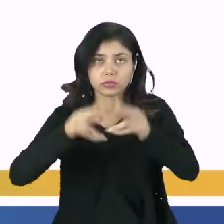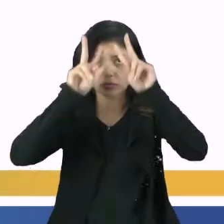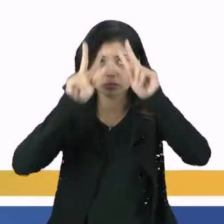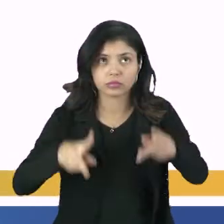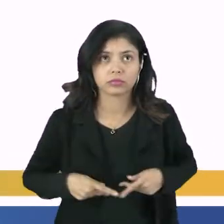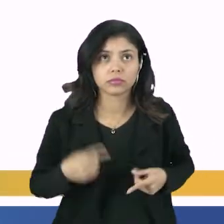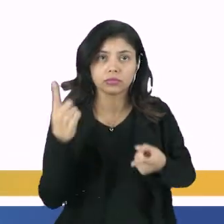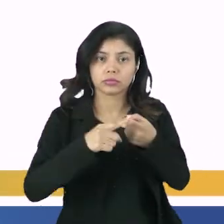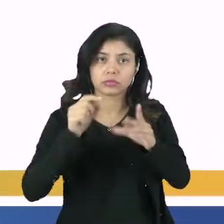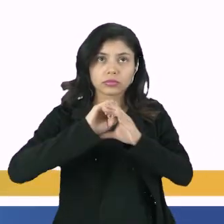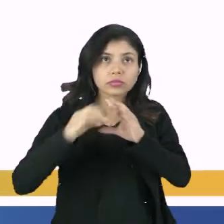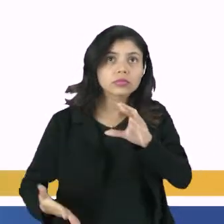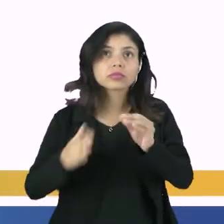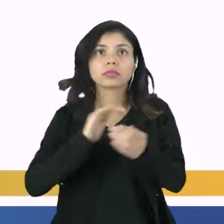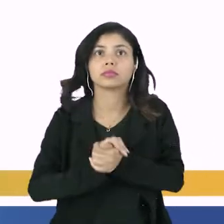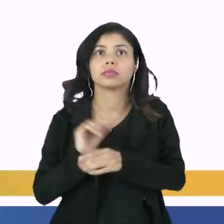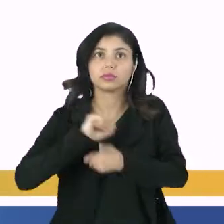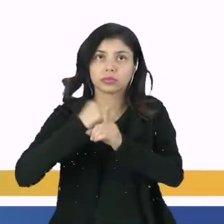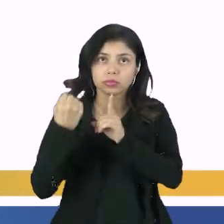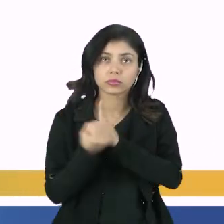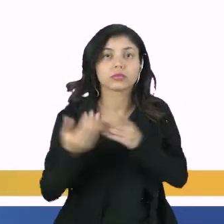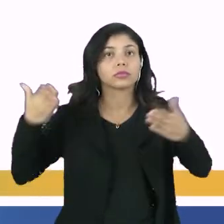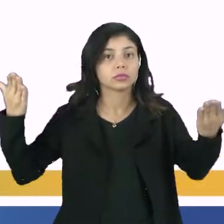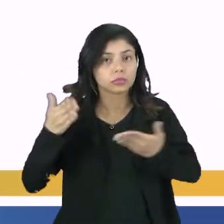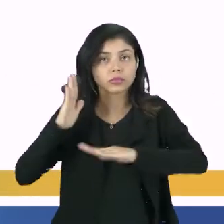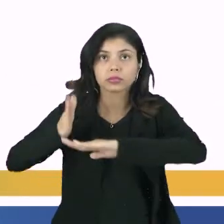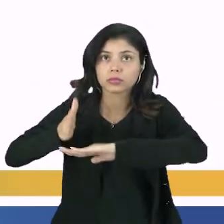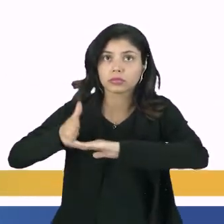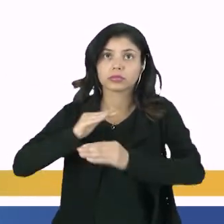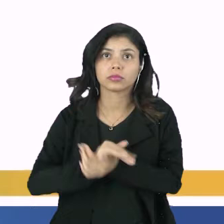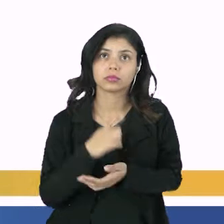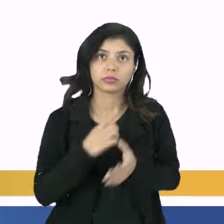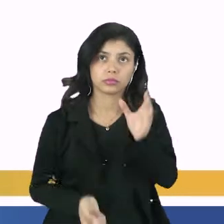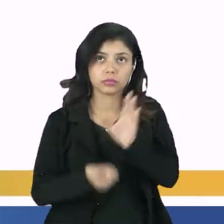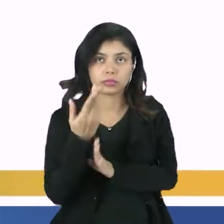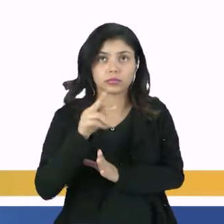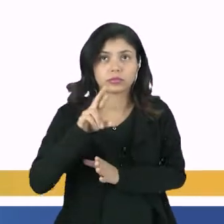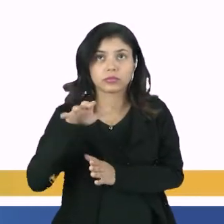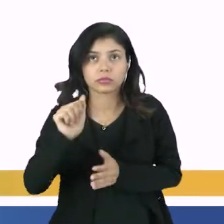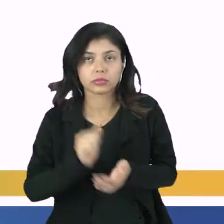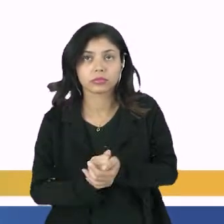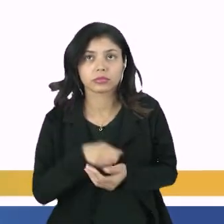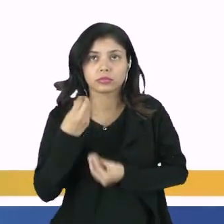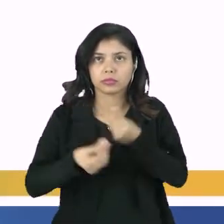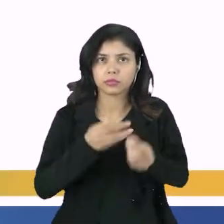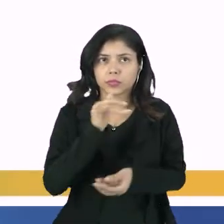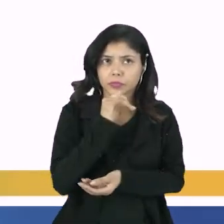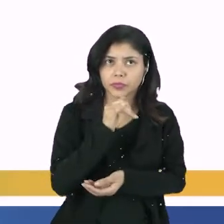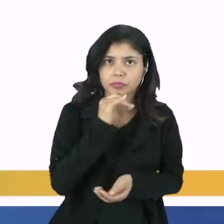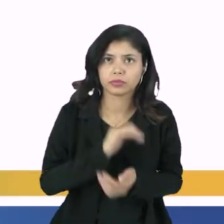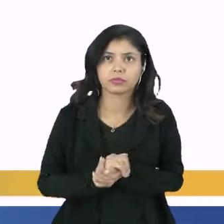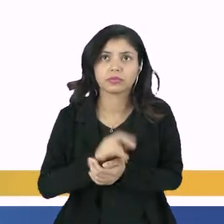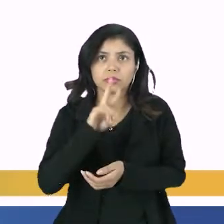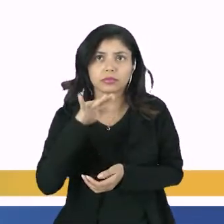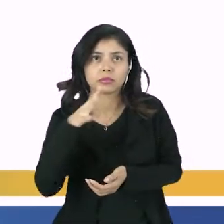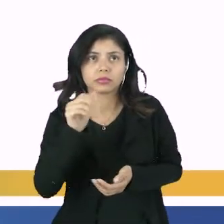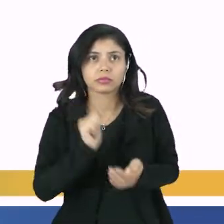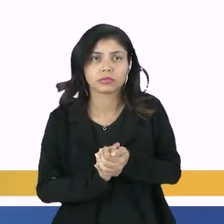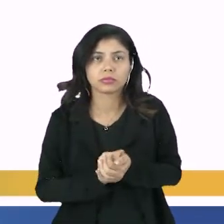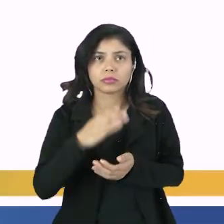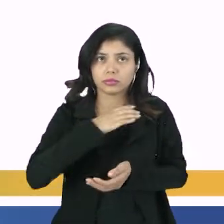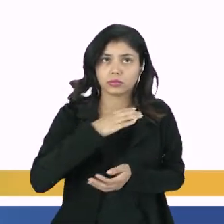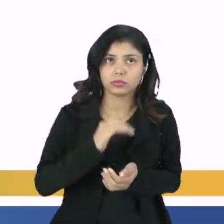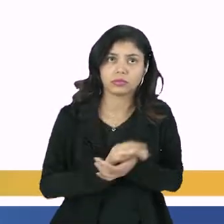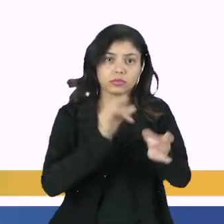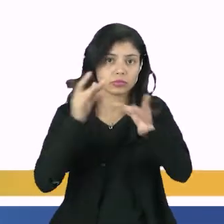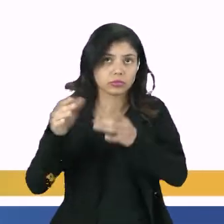pois as primeiras características das sociedades modernas tiveram origem no Neolítico, como, por exemplo, a inversão das cidades, do